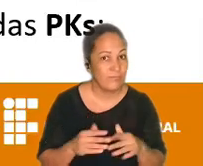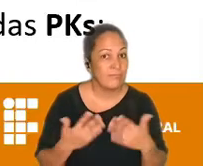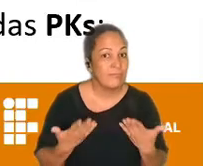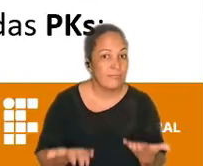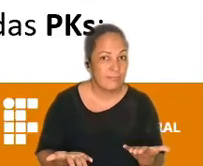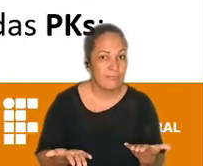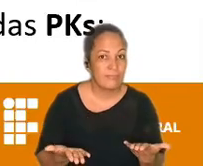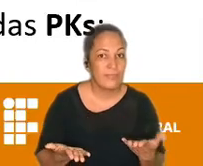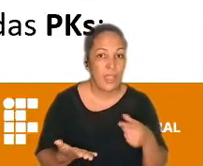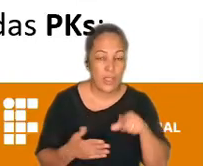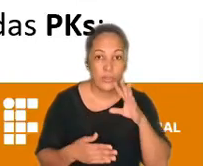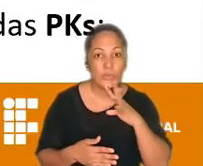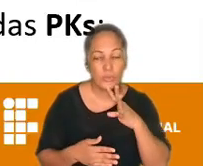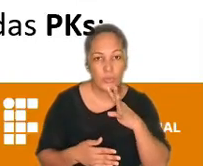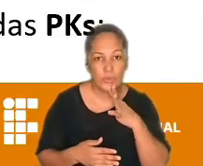vocês conheceram